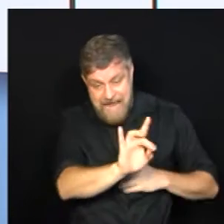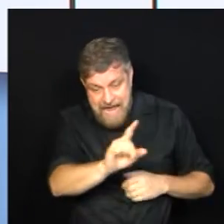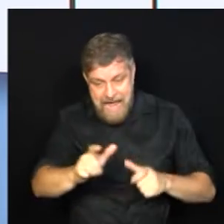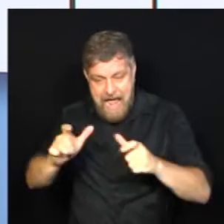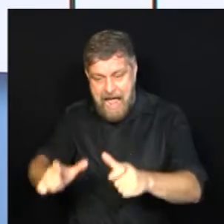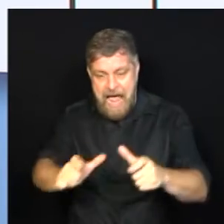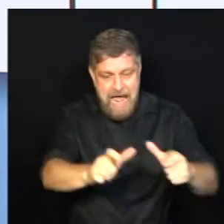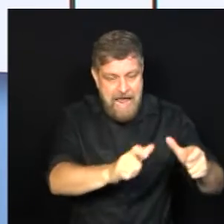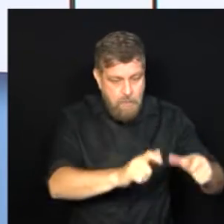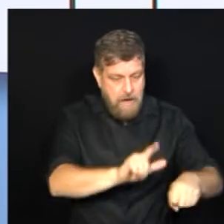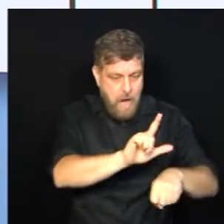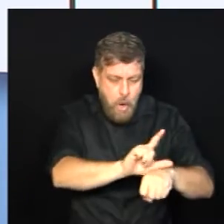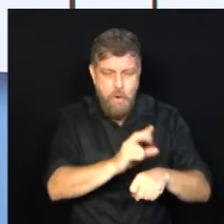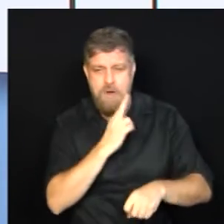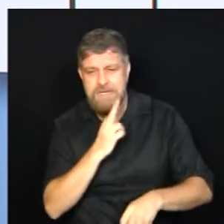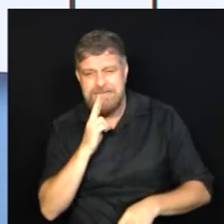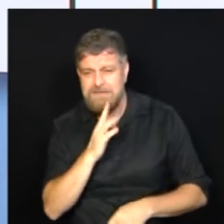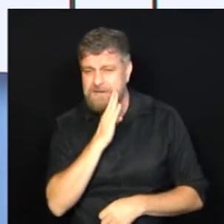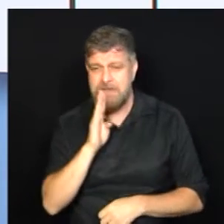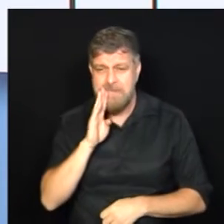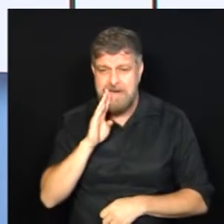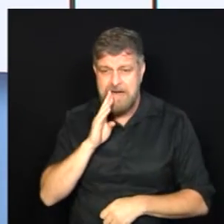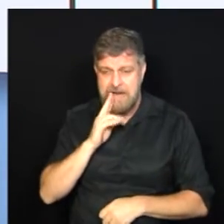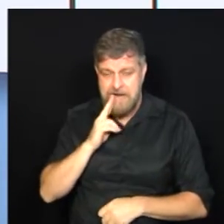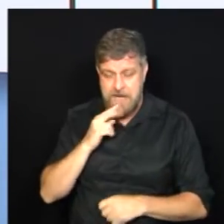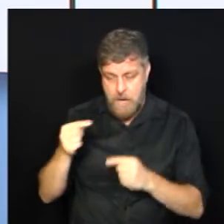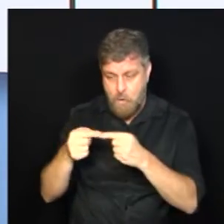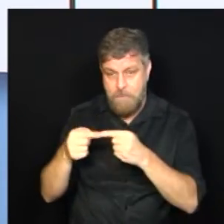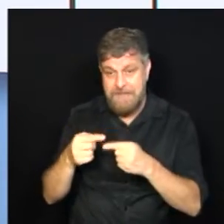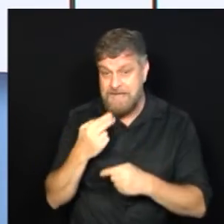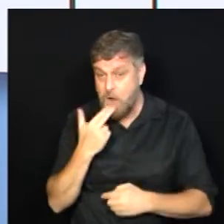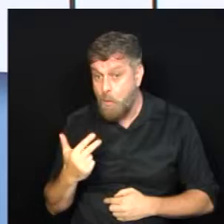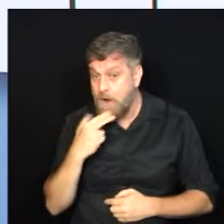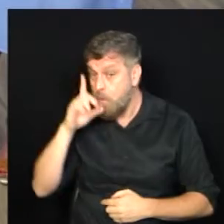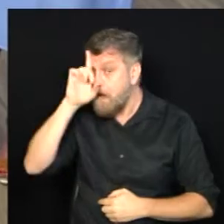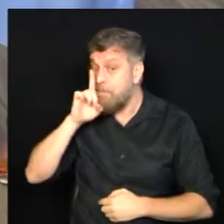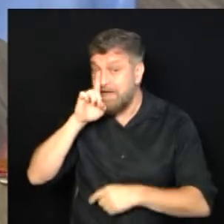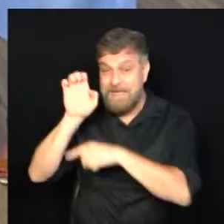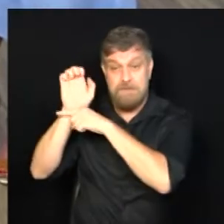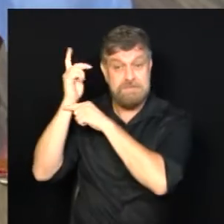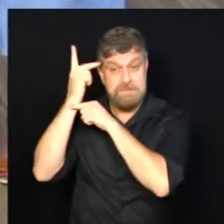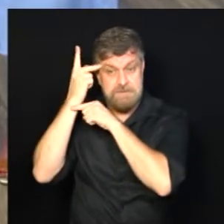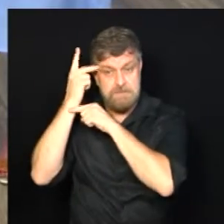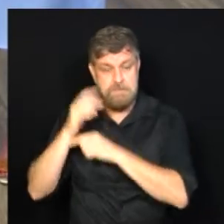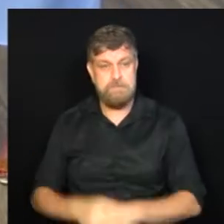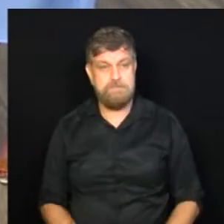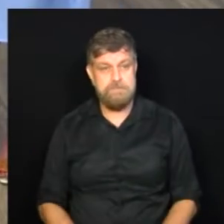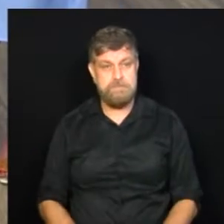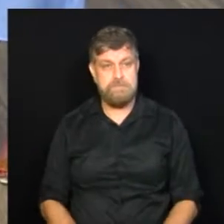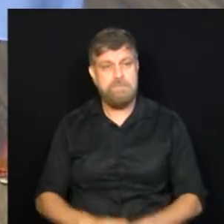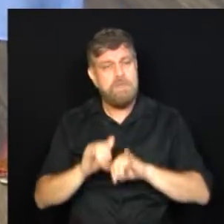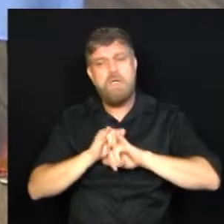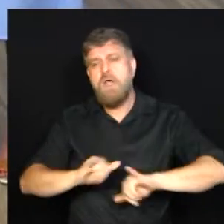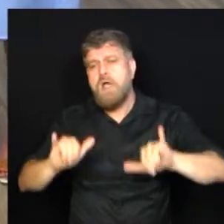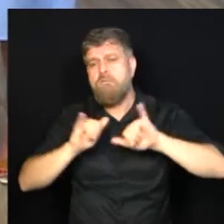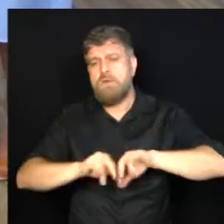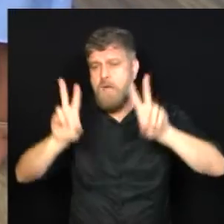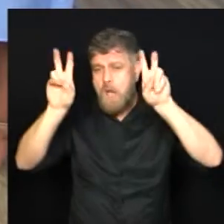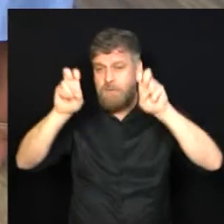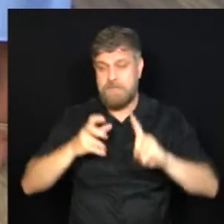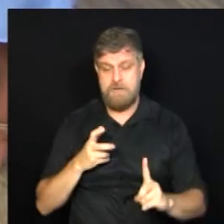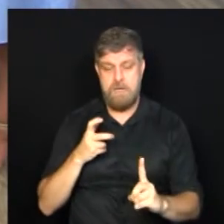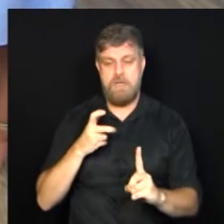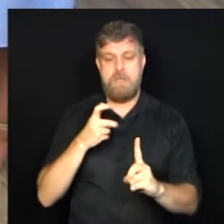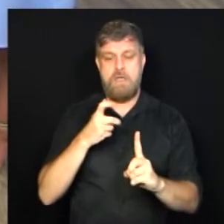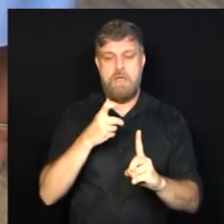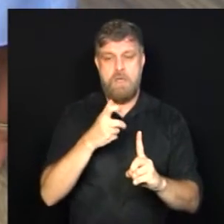local, nesse momento da fase amarela no estado de São Paulo. Vamos falar agora um pouquinho sobre a vacina,